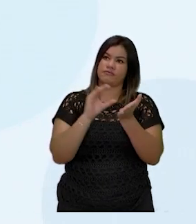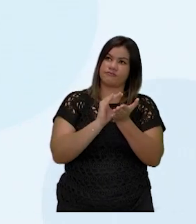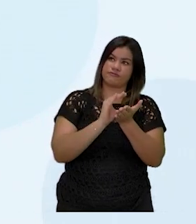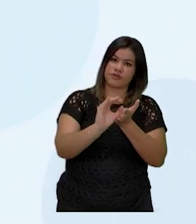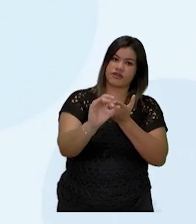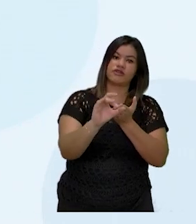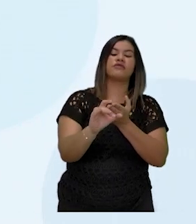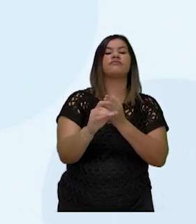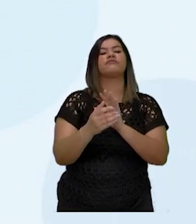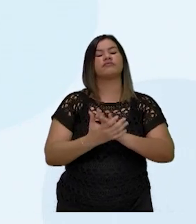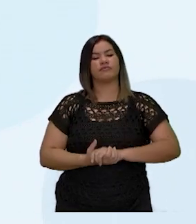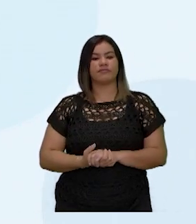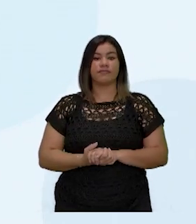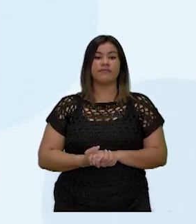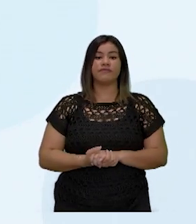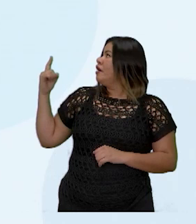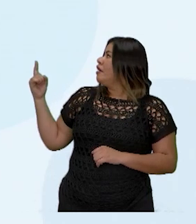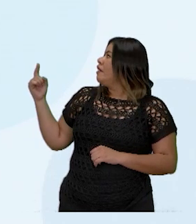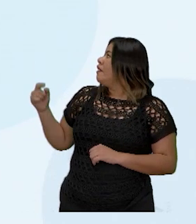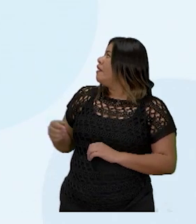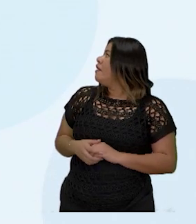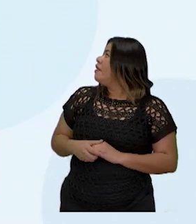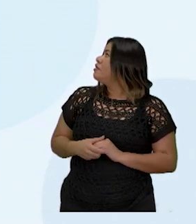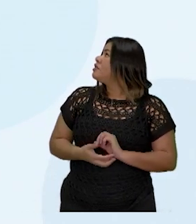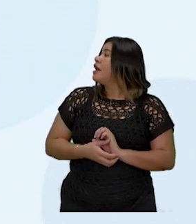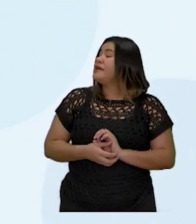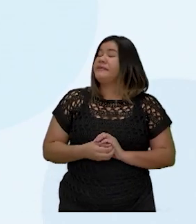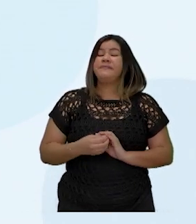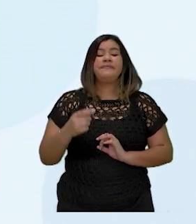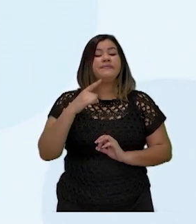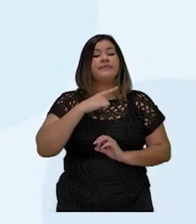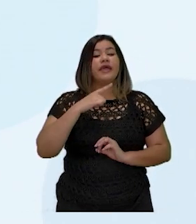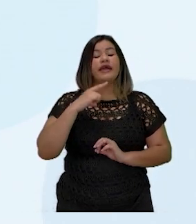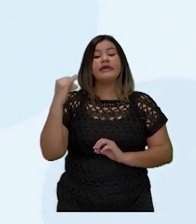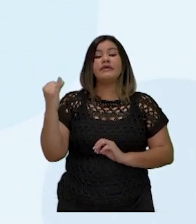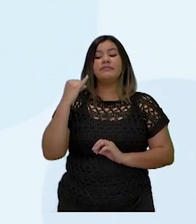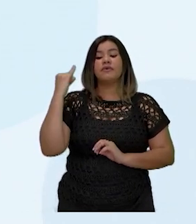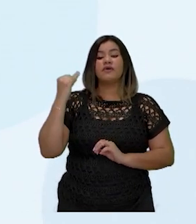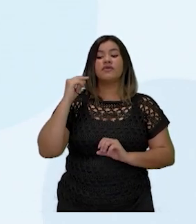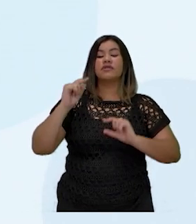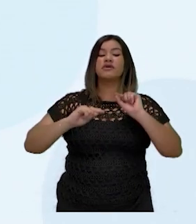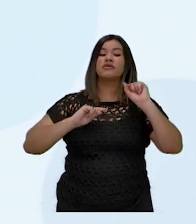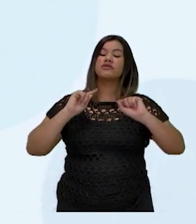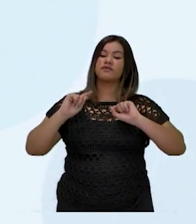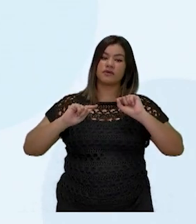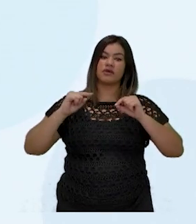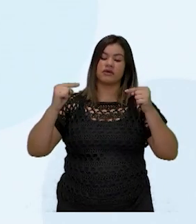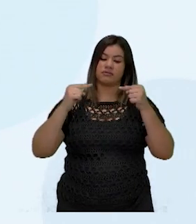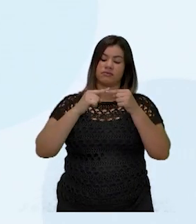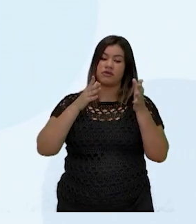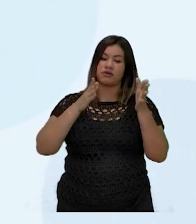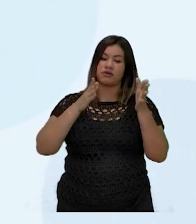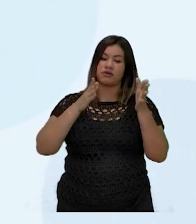de atividades, ainda na forma de sugestão, relativamente abertas, para